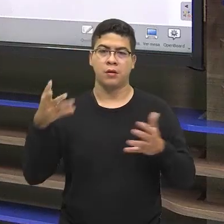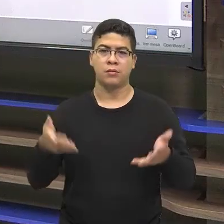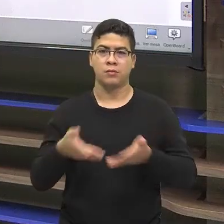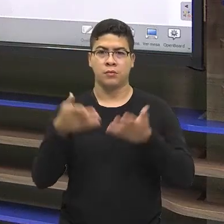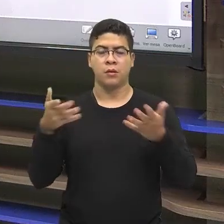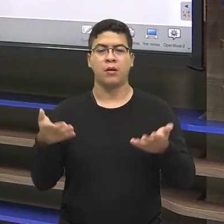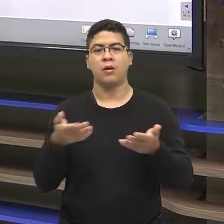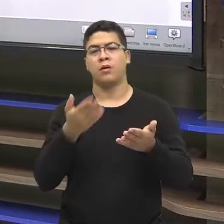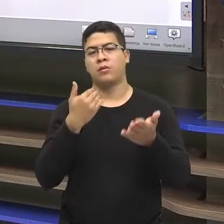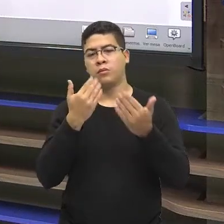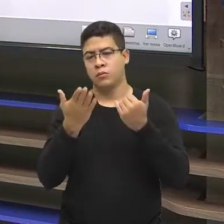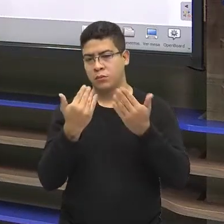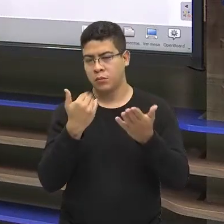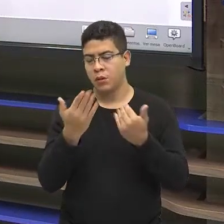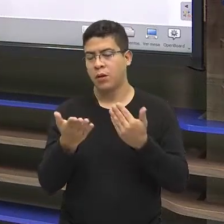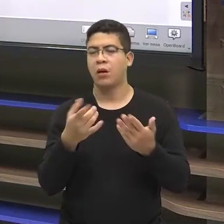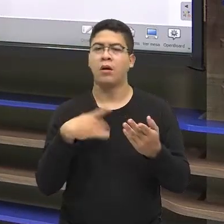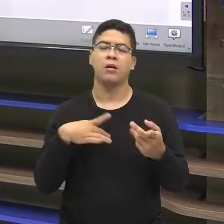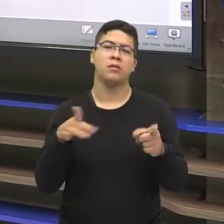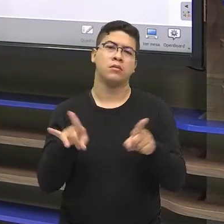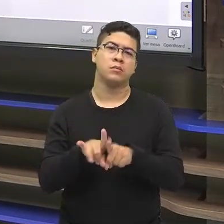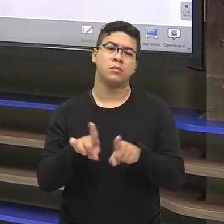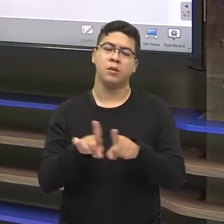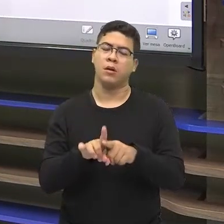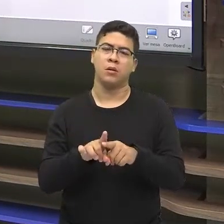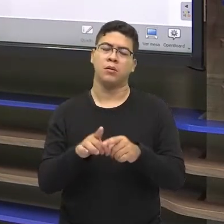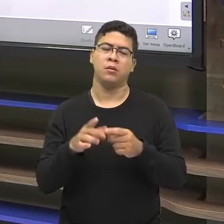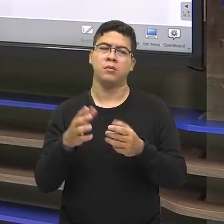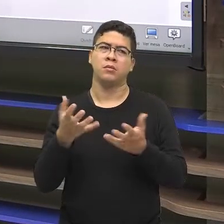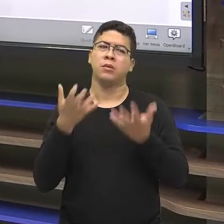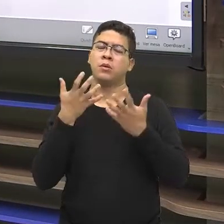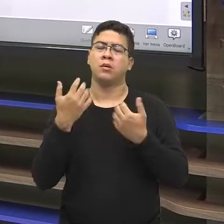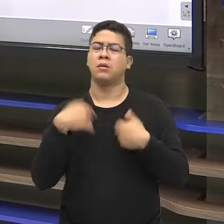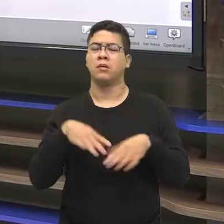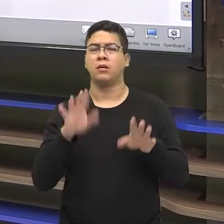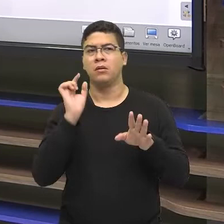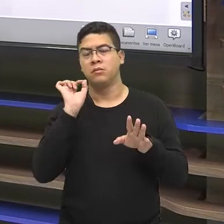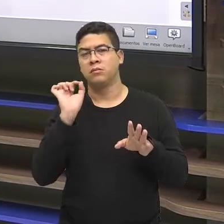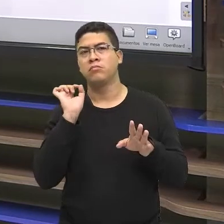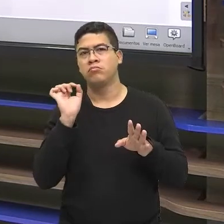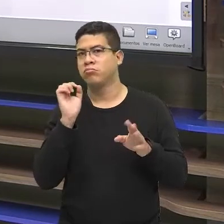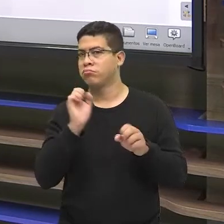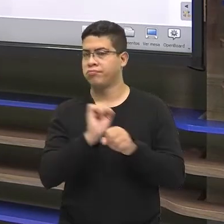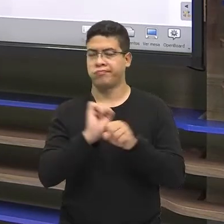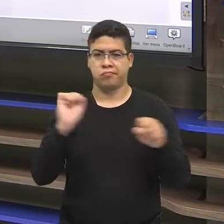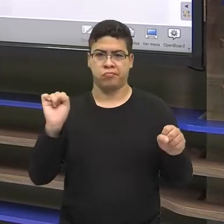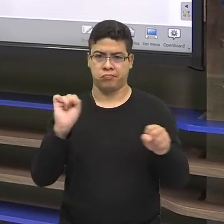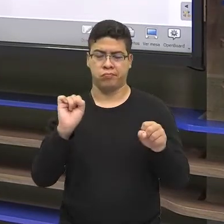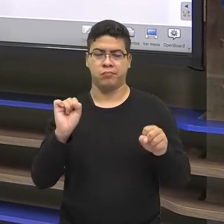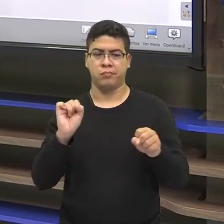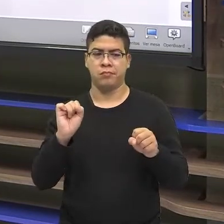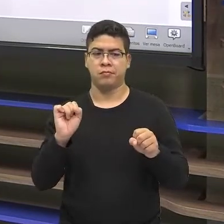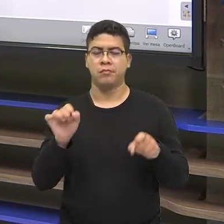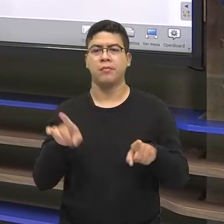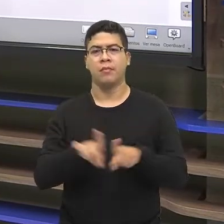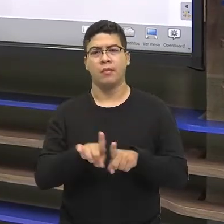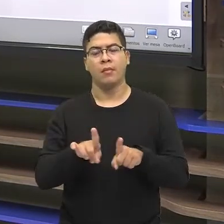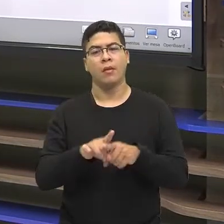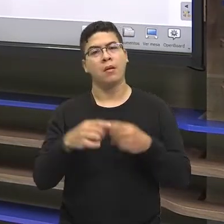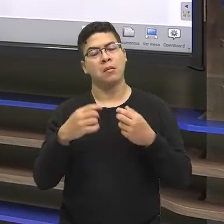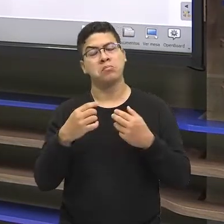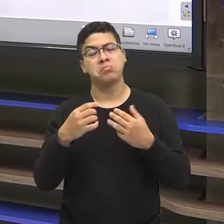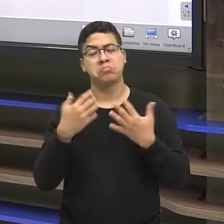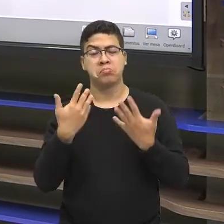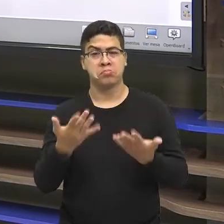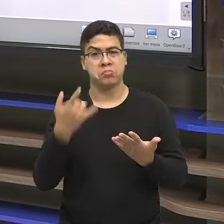ele dialogava com o passado, ele não pretendia pretendia romper totalmente, né? Ele achava que